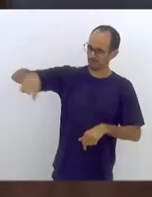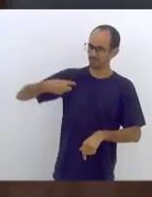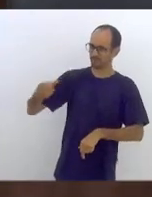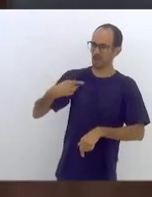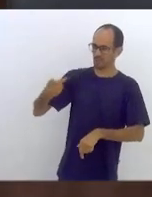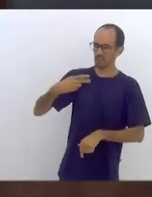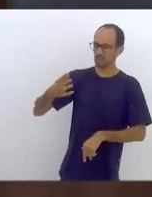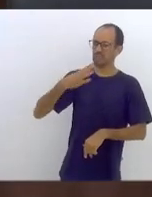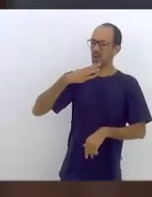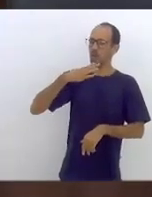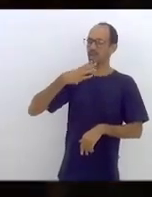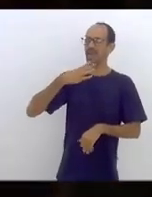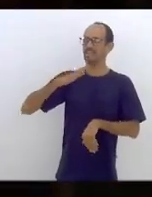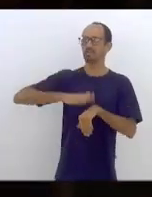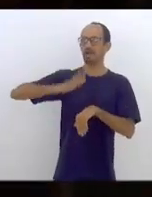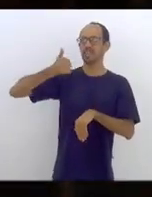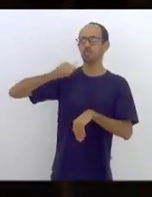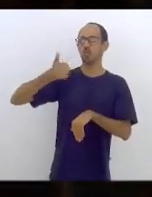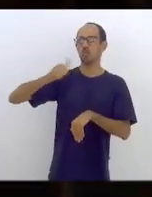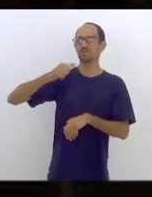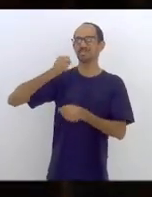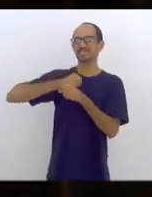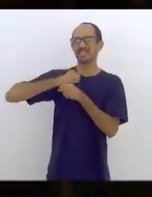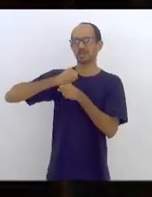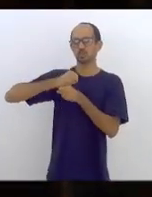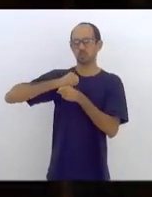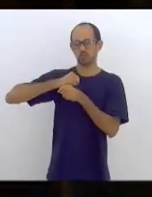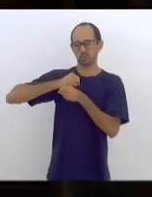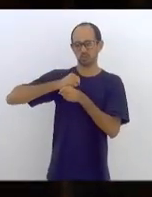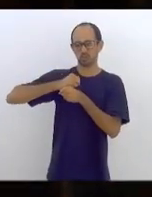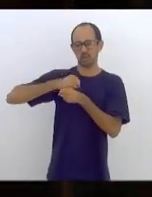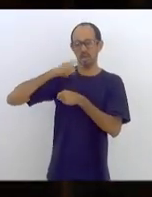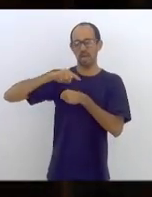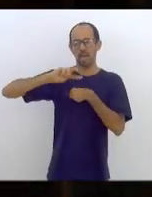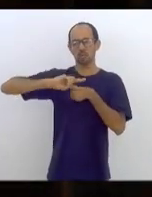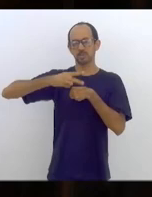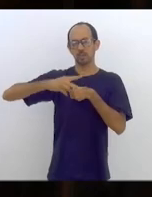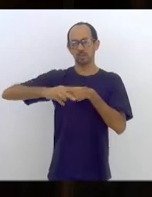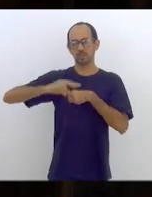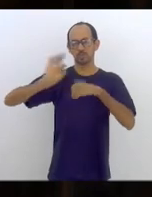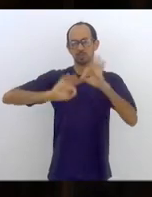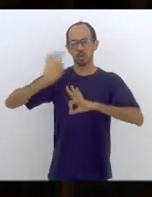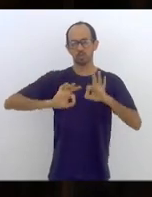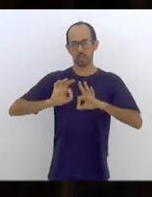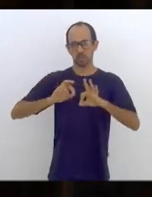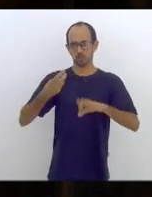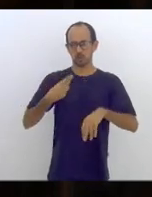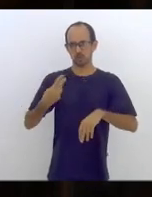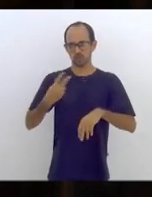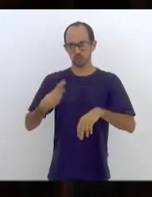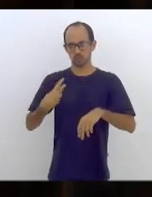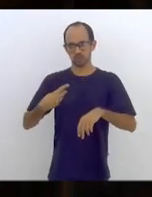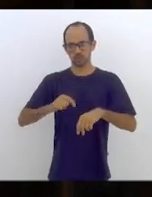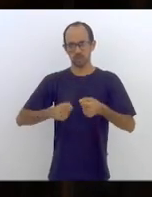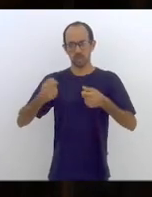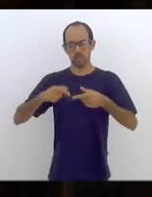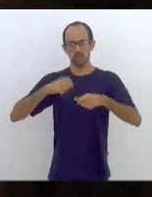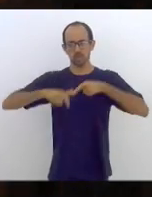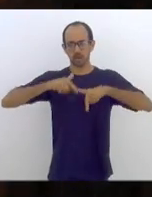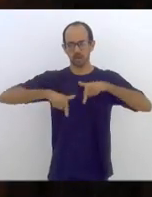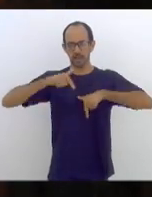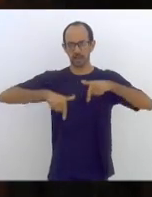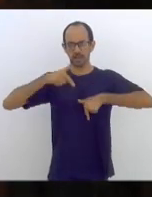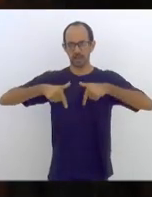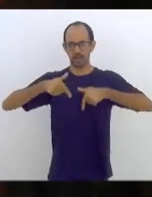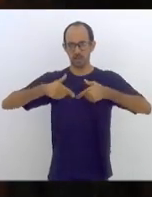mais de 11 anos, né, Mônica? Foi fruto de um projeto em conjunto Eu trabalho ao combate ao desperdício de alimento